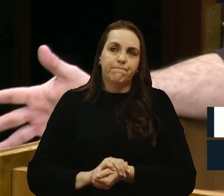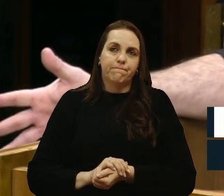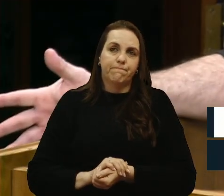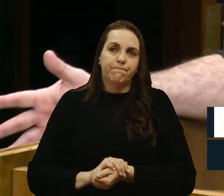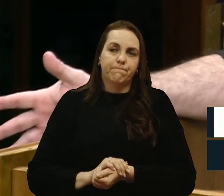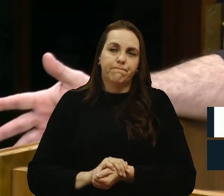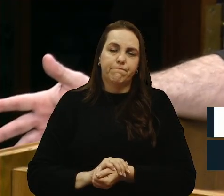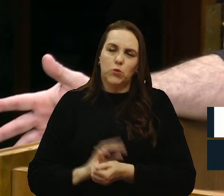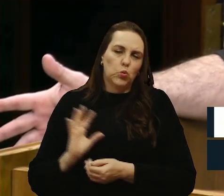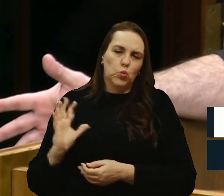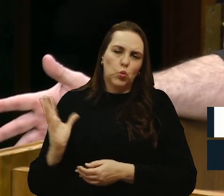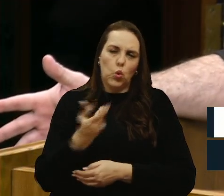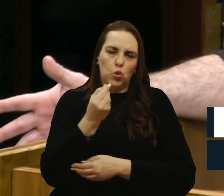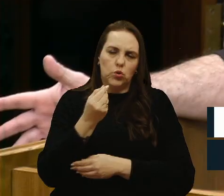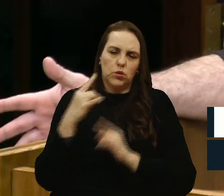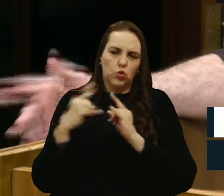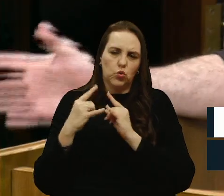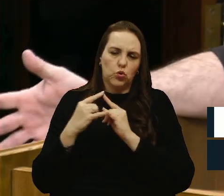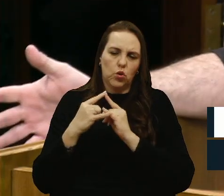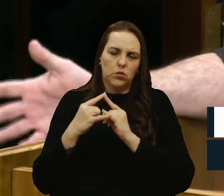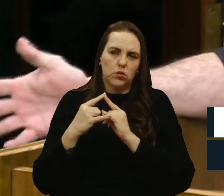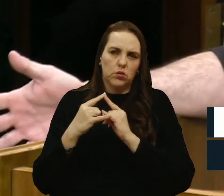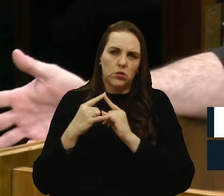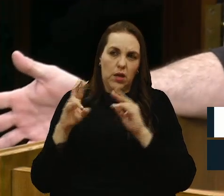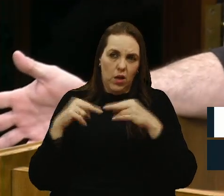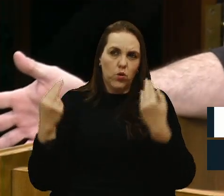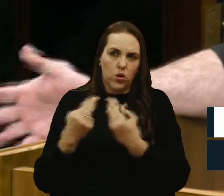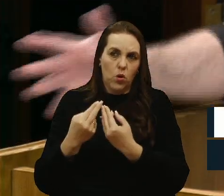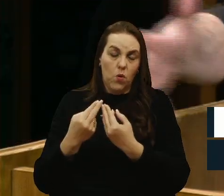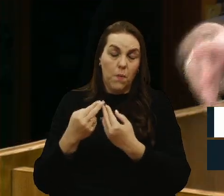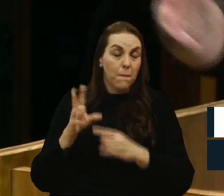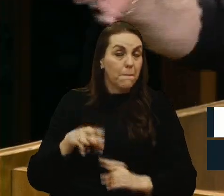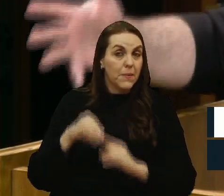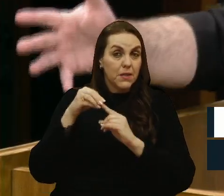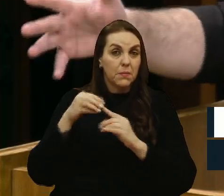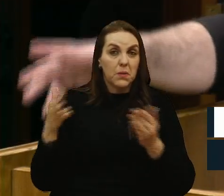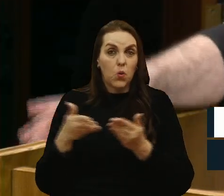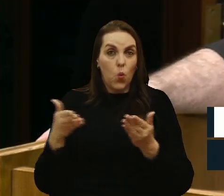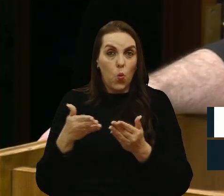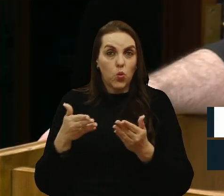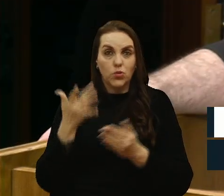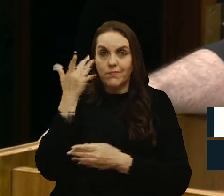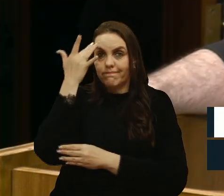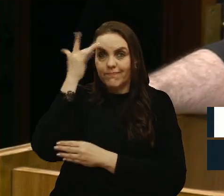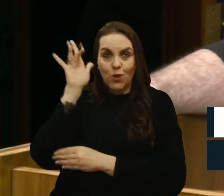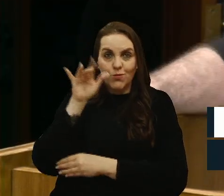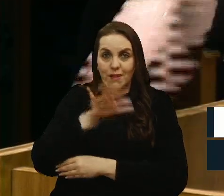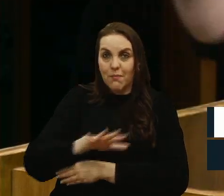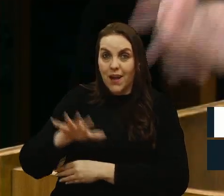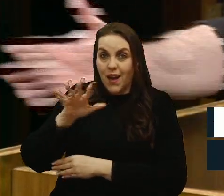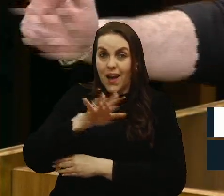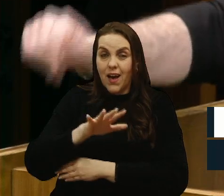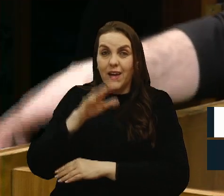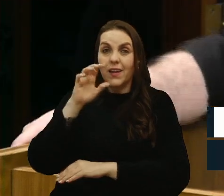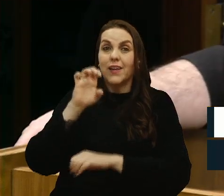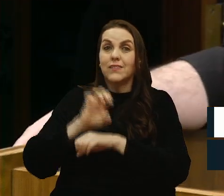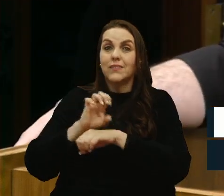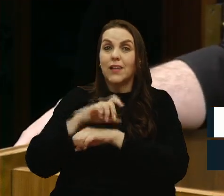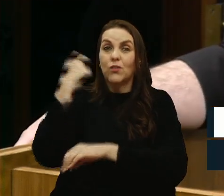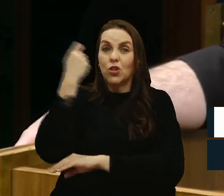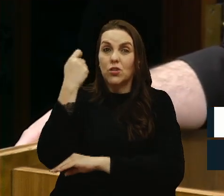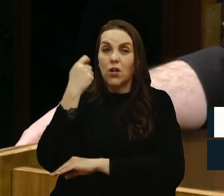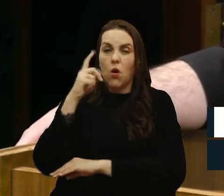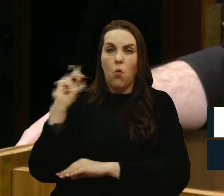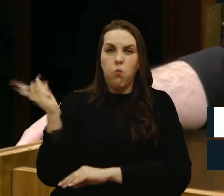onde foi levantado que, em especial no dia de hoje, não se sabe ainda em qual área do Estado do Rio Grande do Sul, vai ter um ciclone bomba.